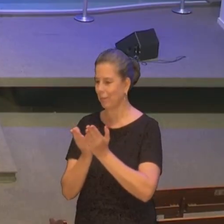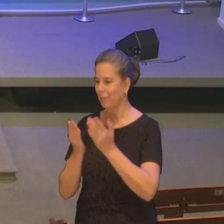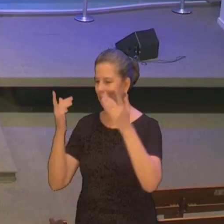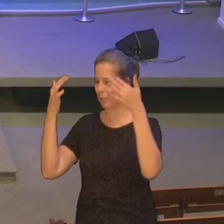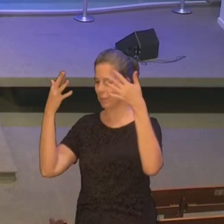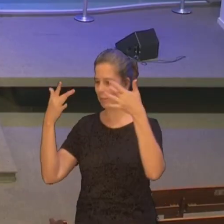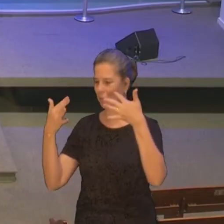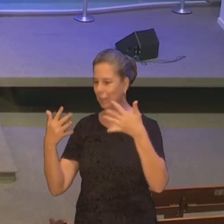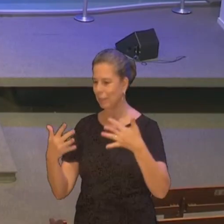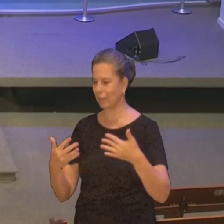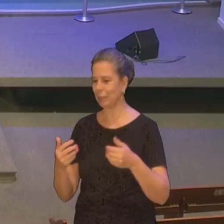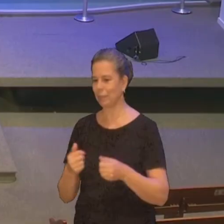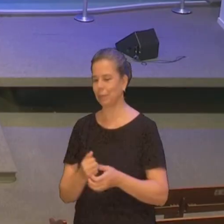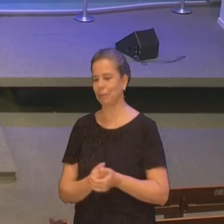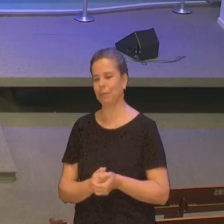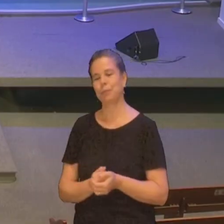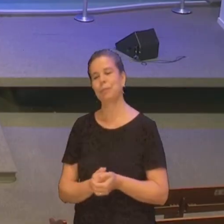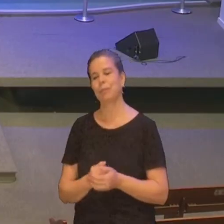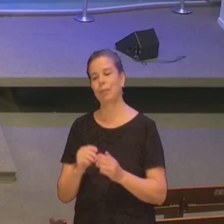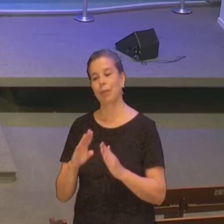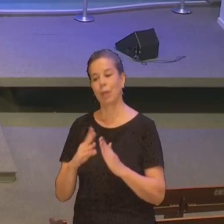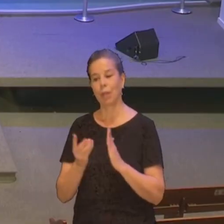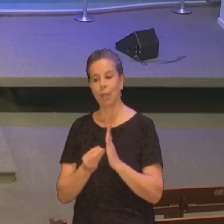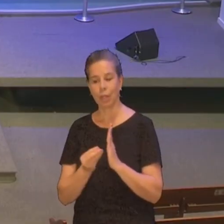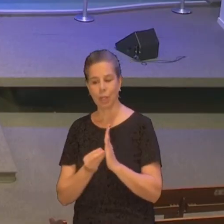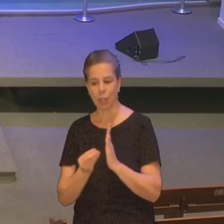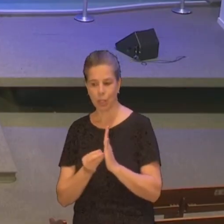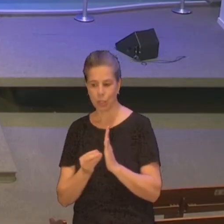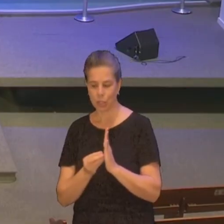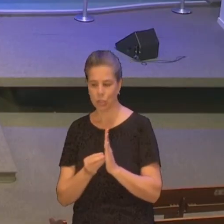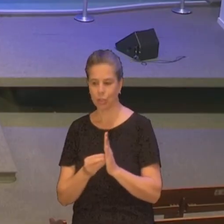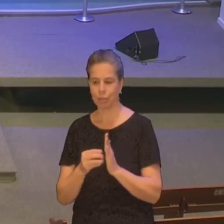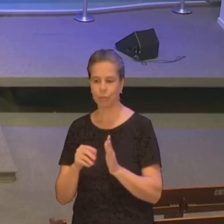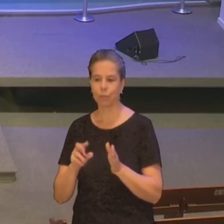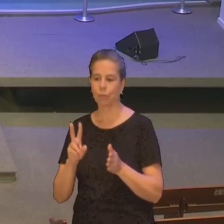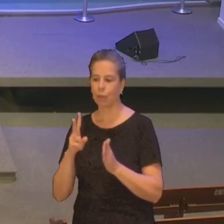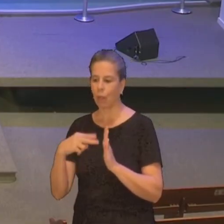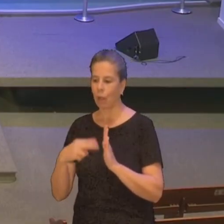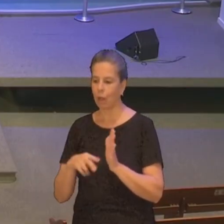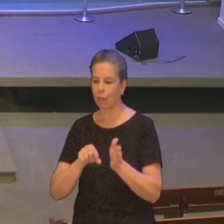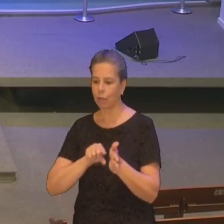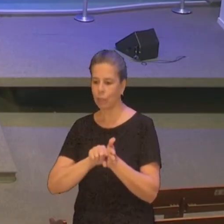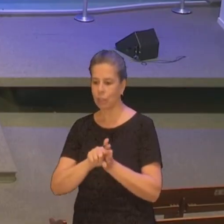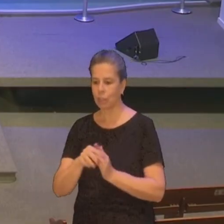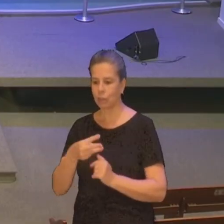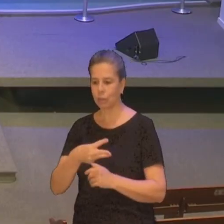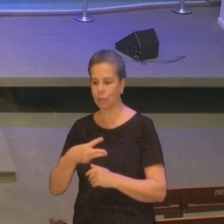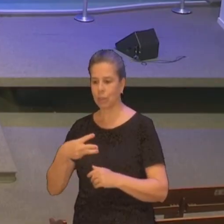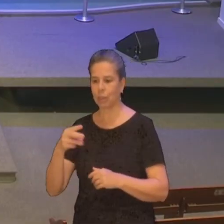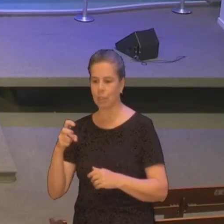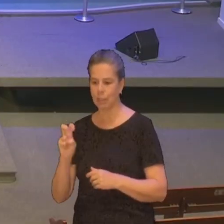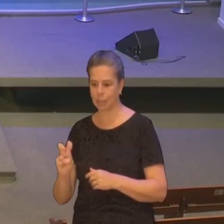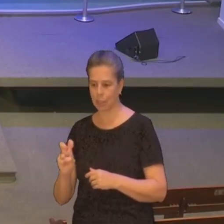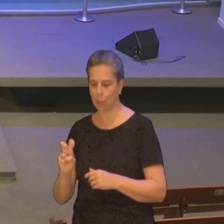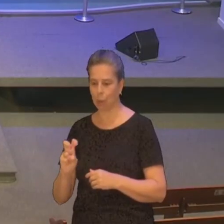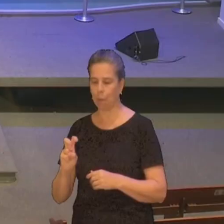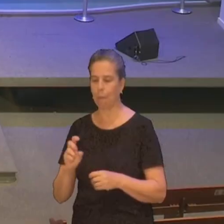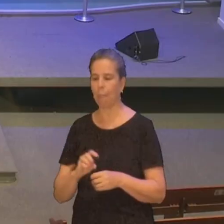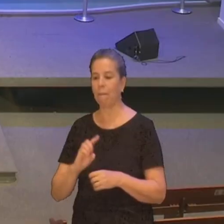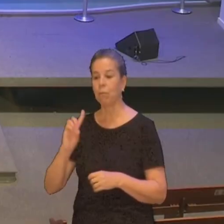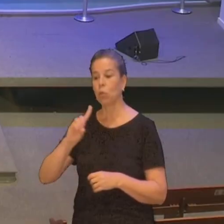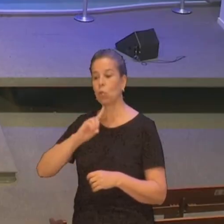Queria que a igreja voltasse comigo para o versículo 35. No dia seguinte, tirou